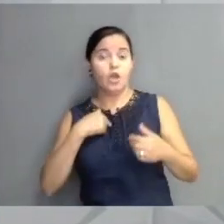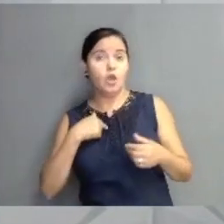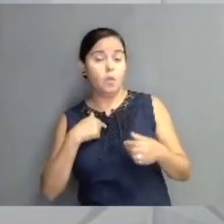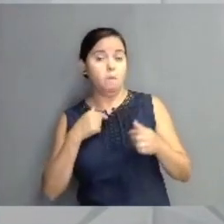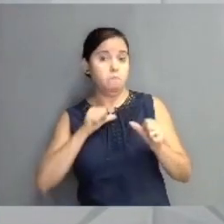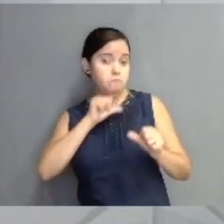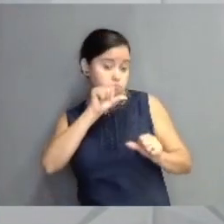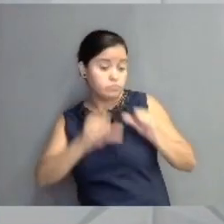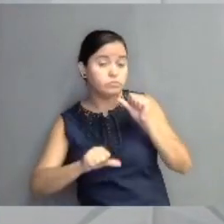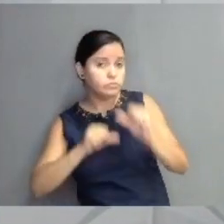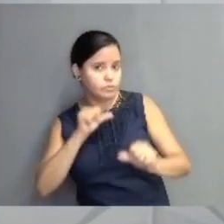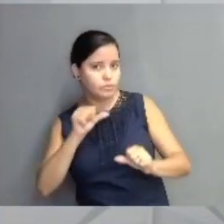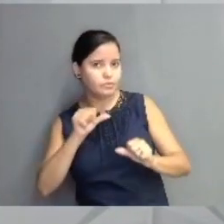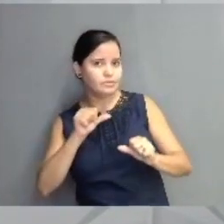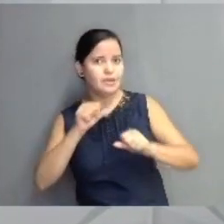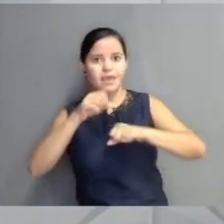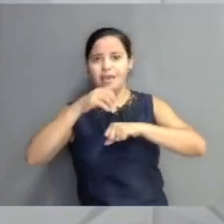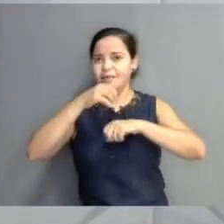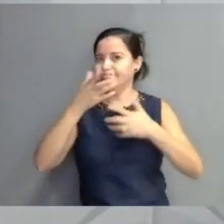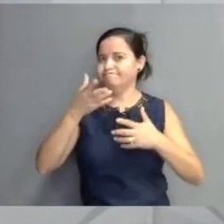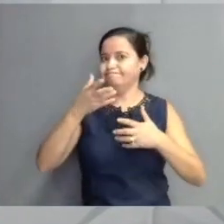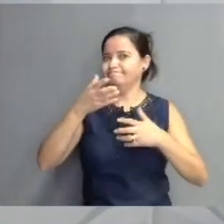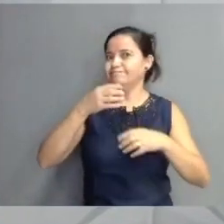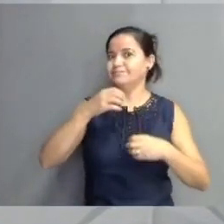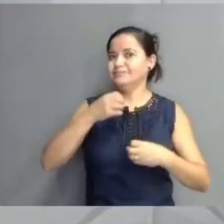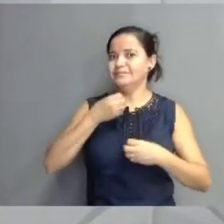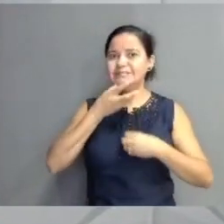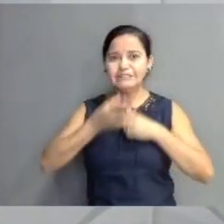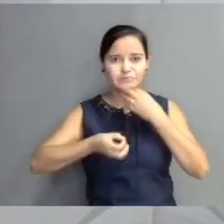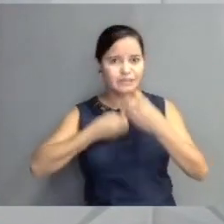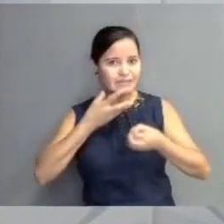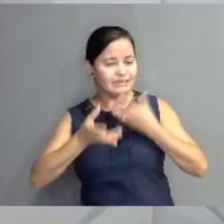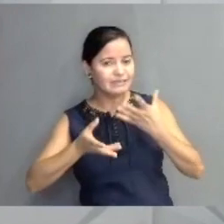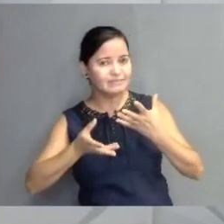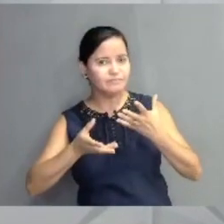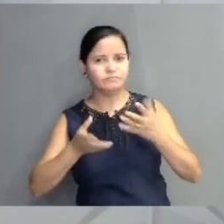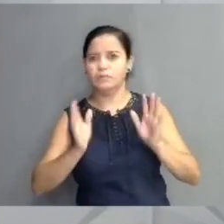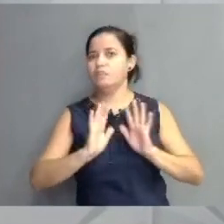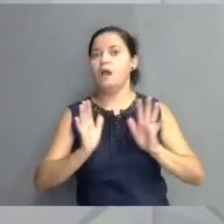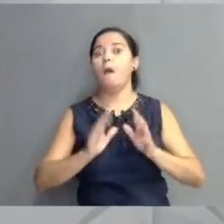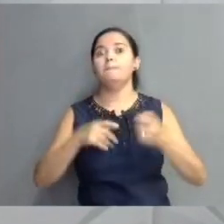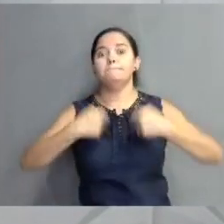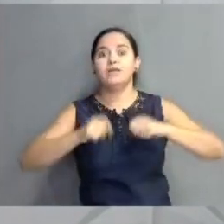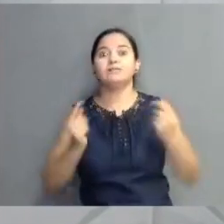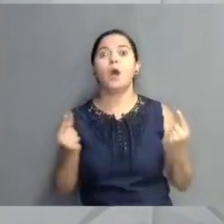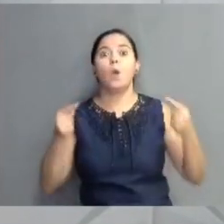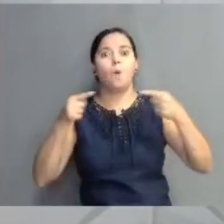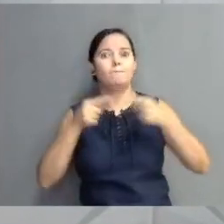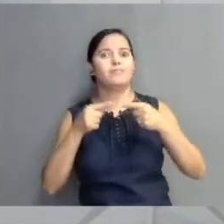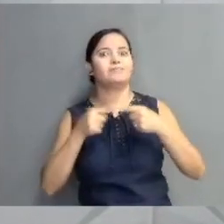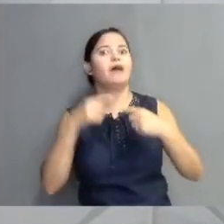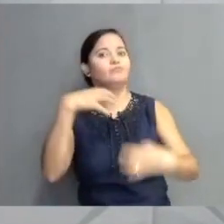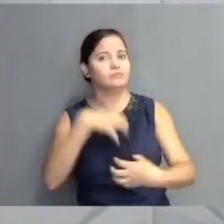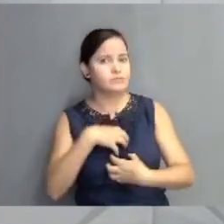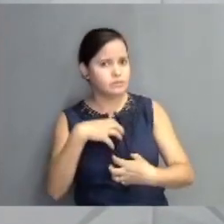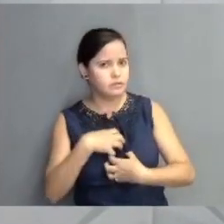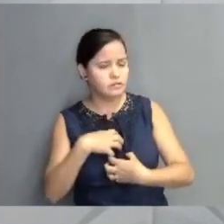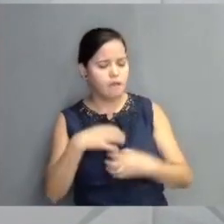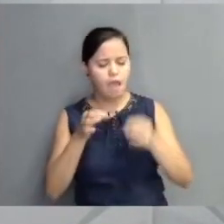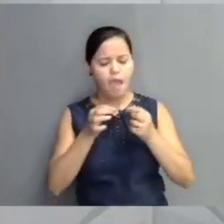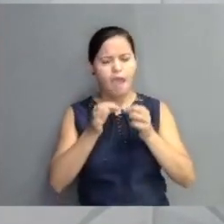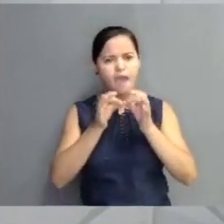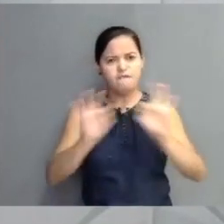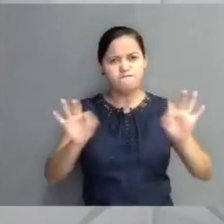mude essa expressão, eu devo atentar para o sentido. Essa frase, ela quer dizer o quê? A partir do momento que